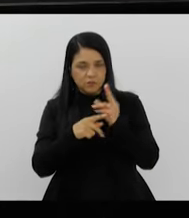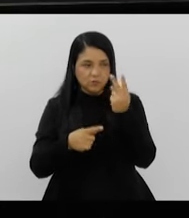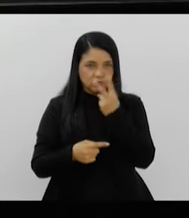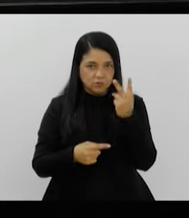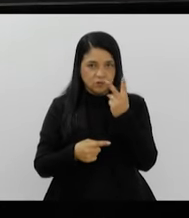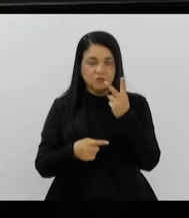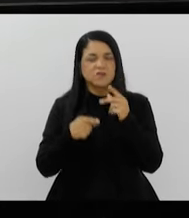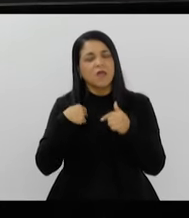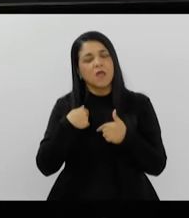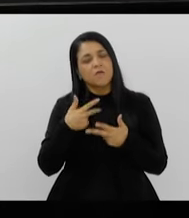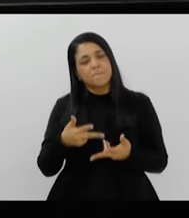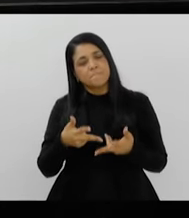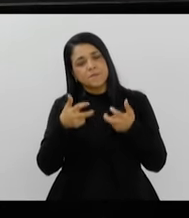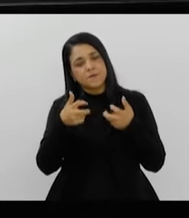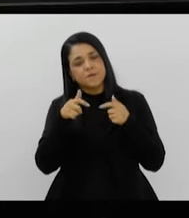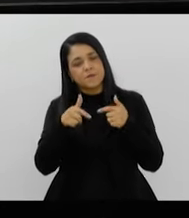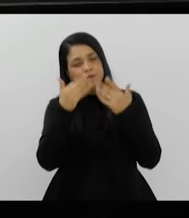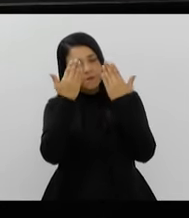avaliei aqui